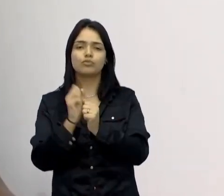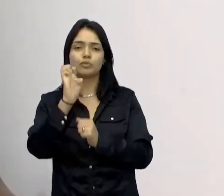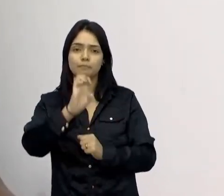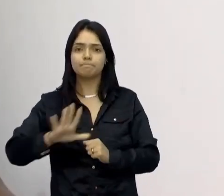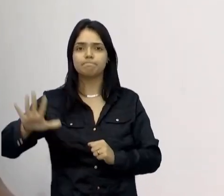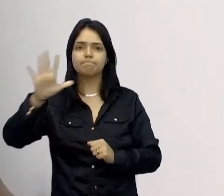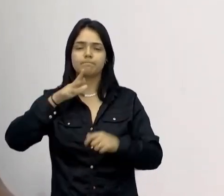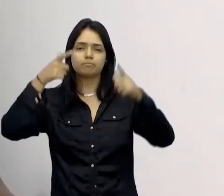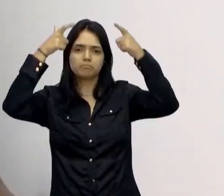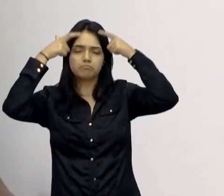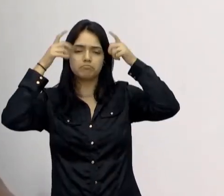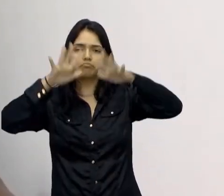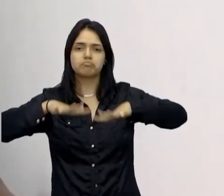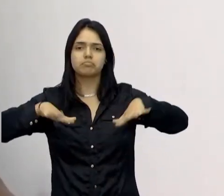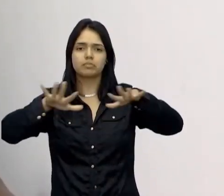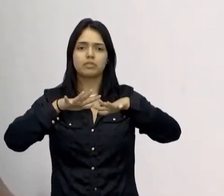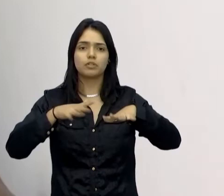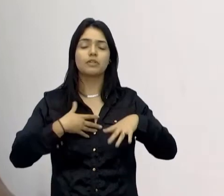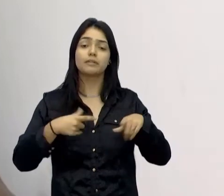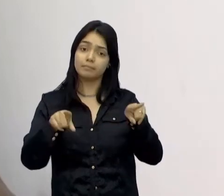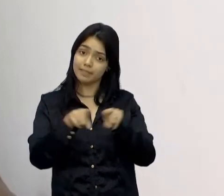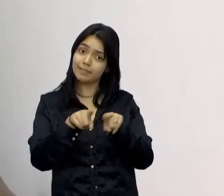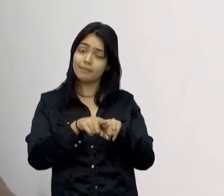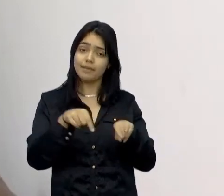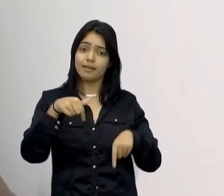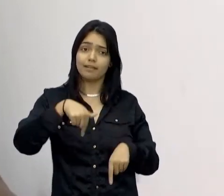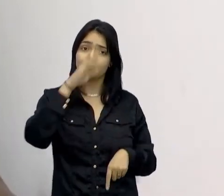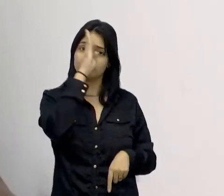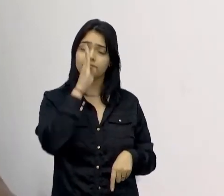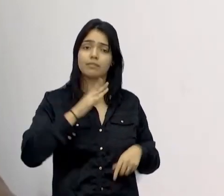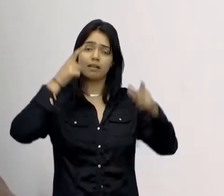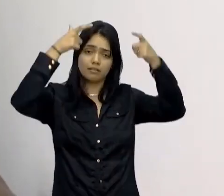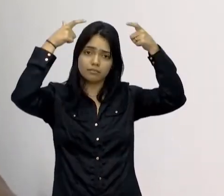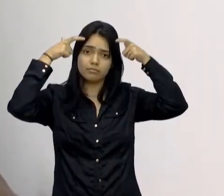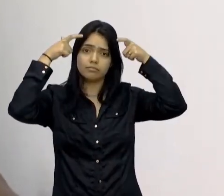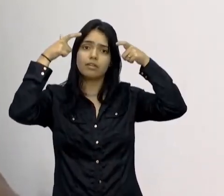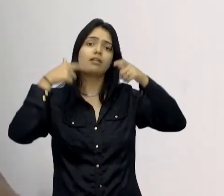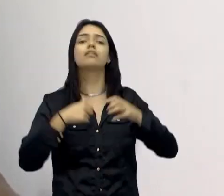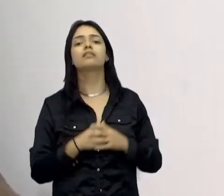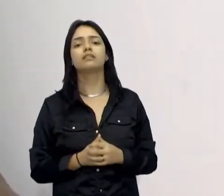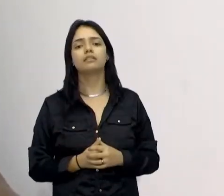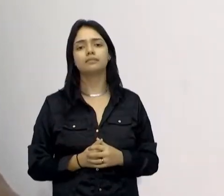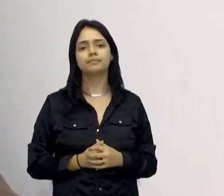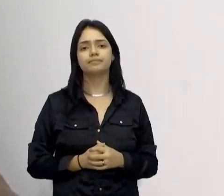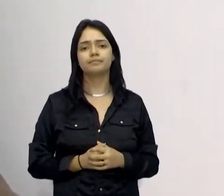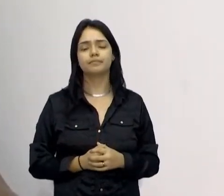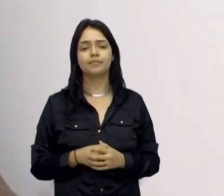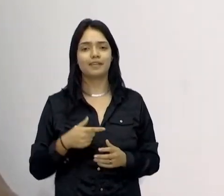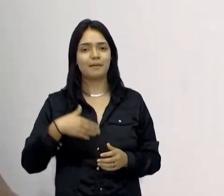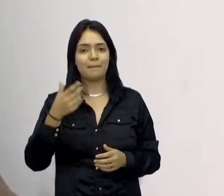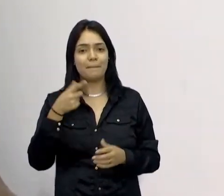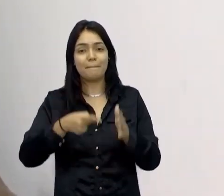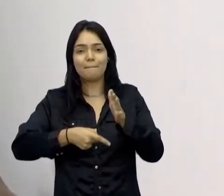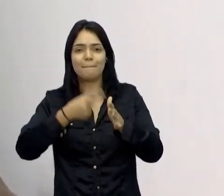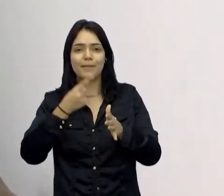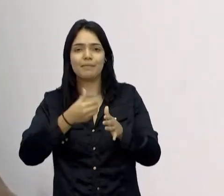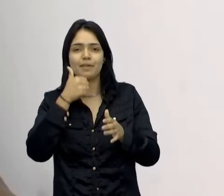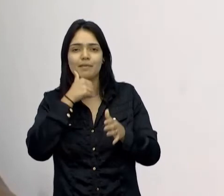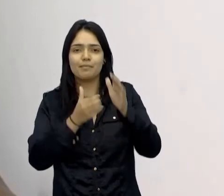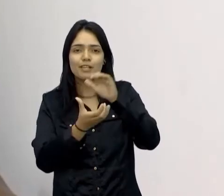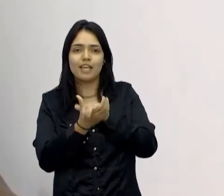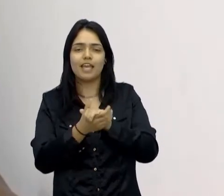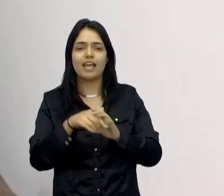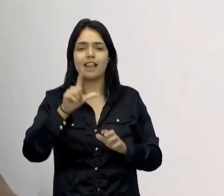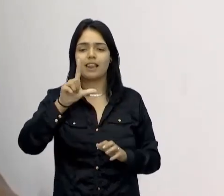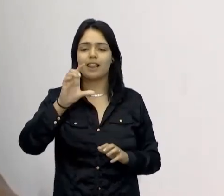inclusive teve uma influência direta aqui no Império do Brasil, já que Dona Leopoldina, a primeira esposa de Dom Pedro